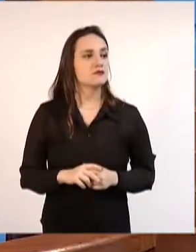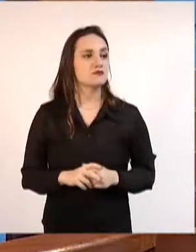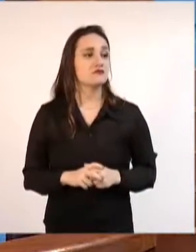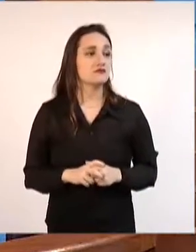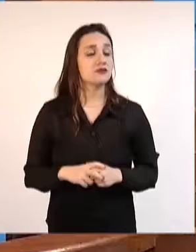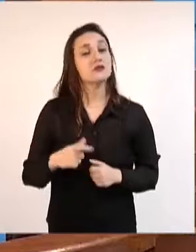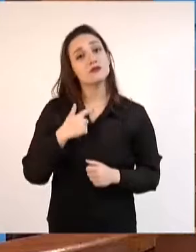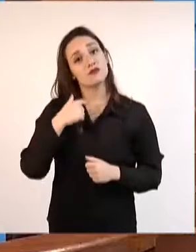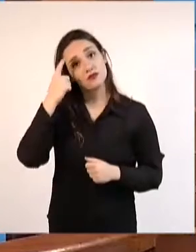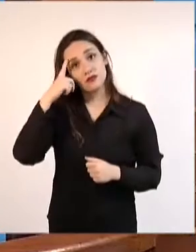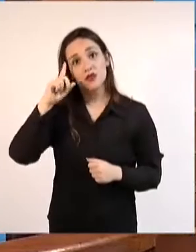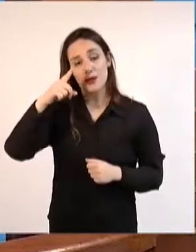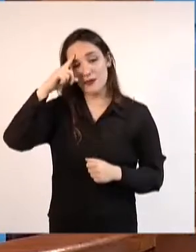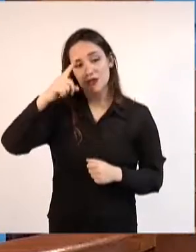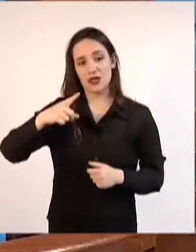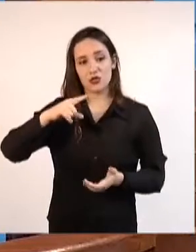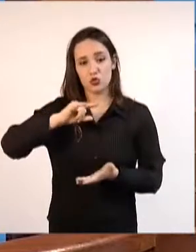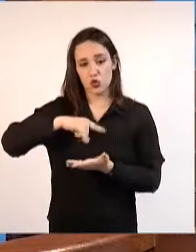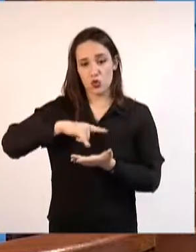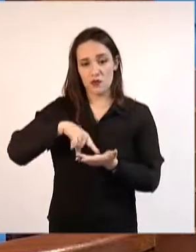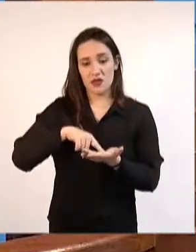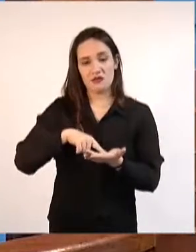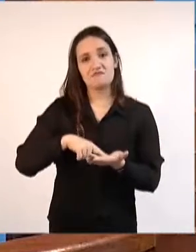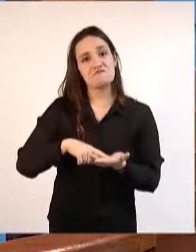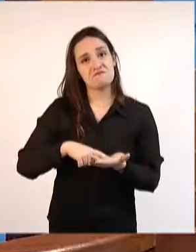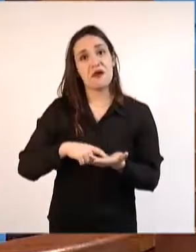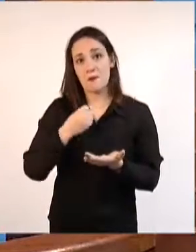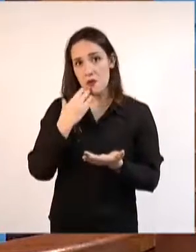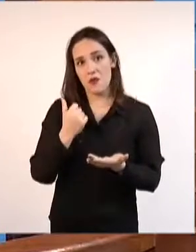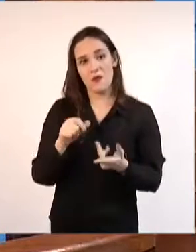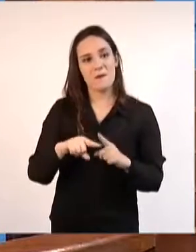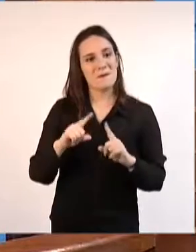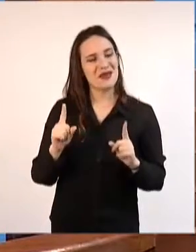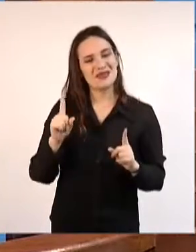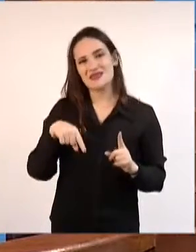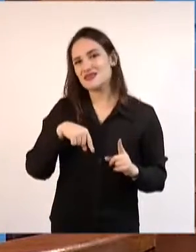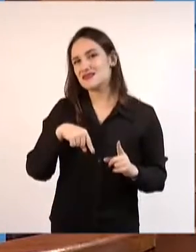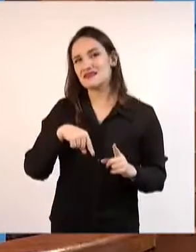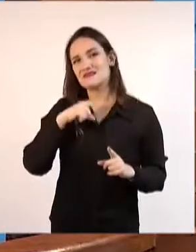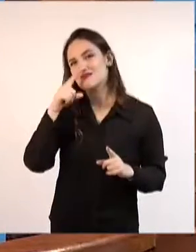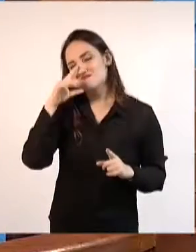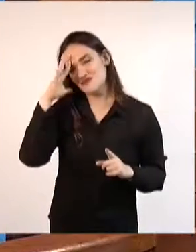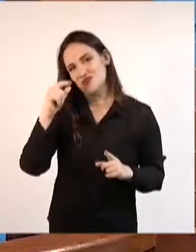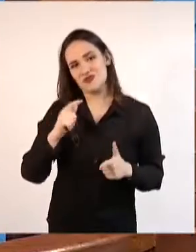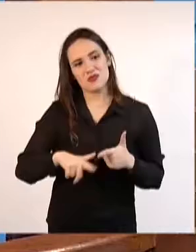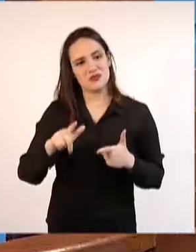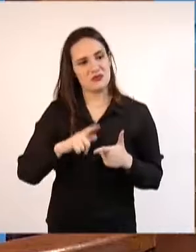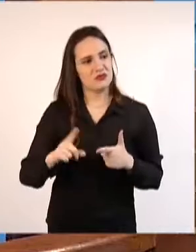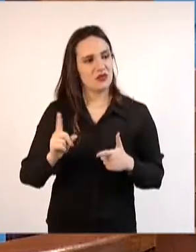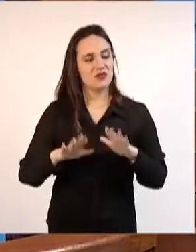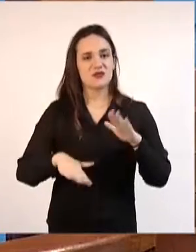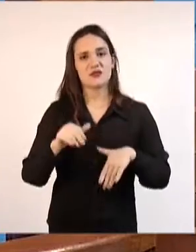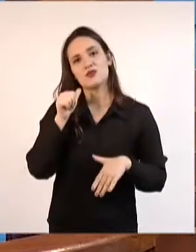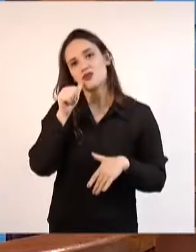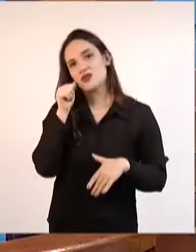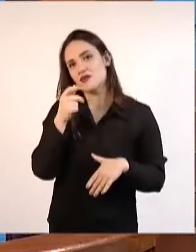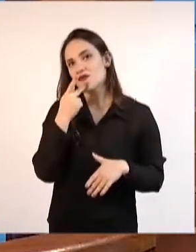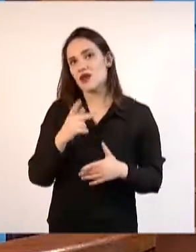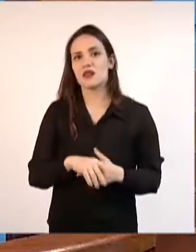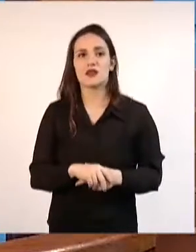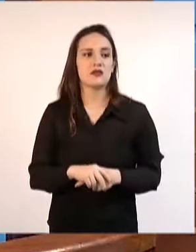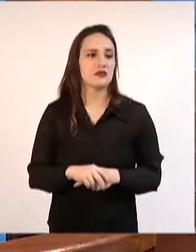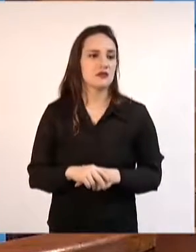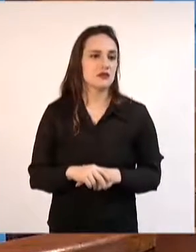medida, mas não resolve o problema. Como eu disse, é cultural. Também a mulher diz assim, vou lá